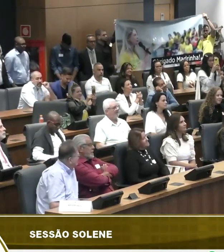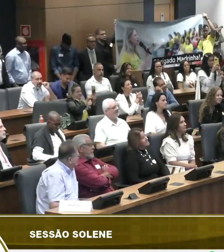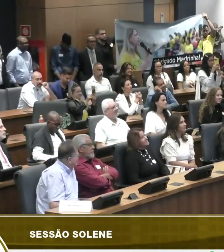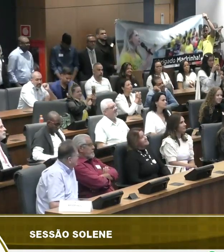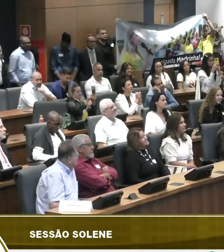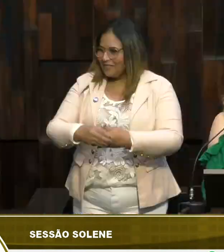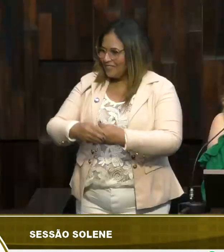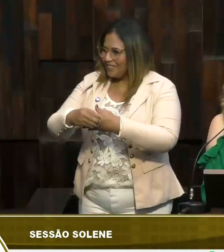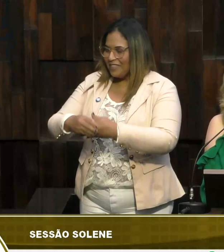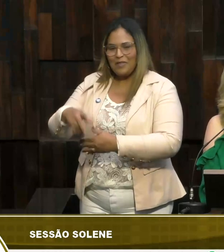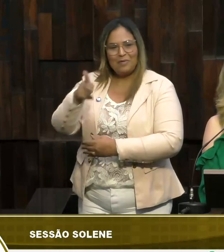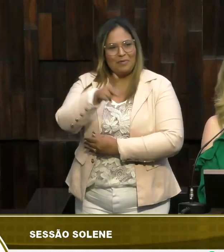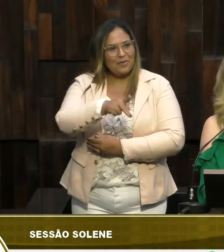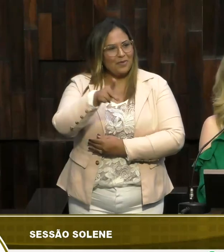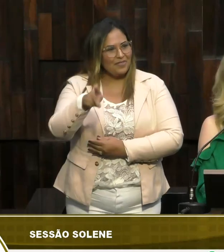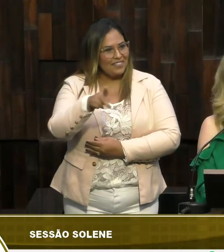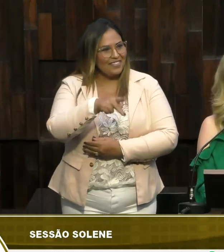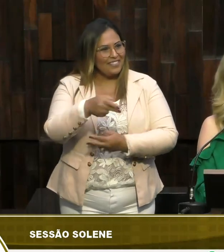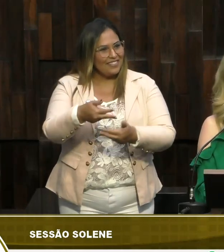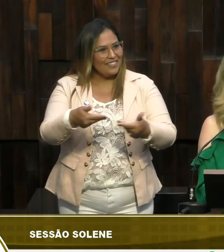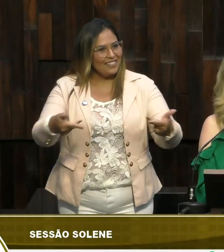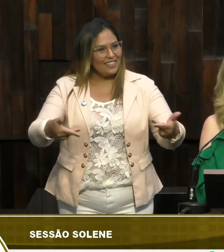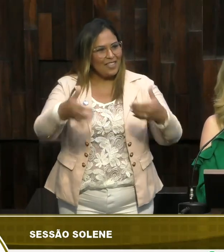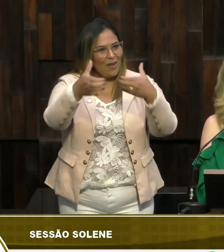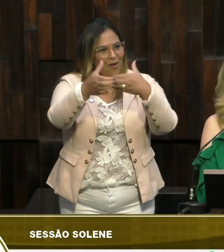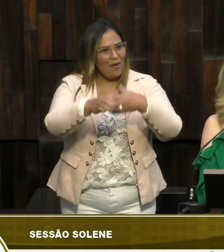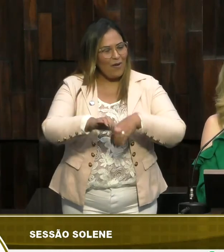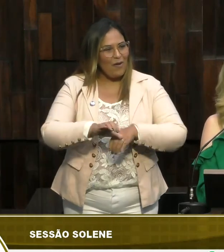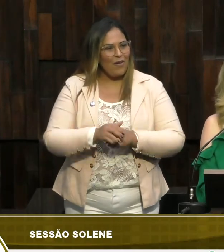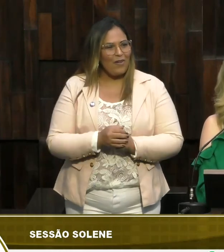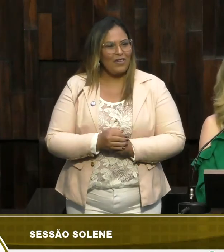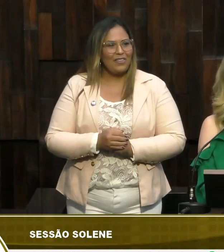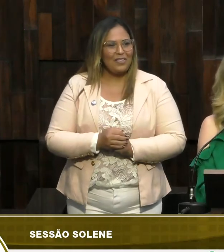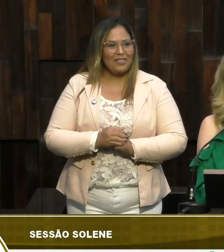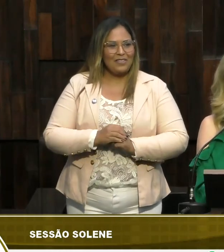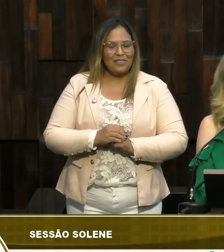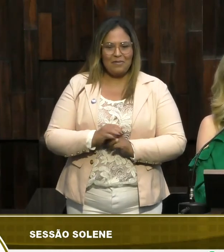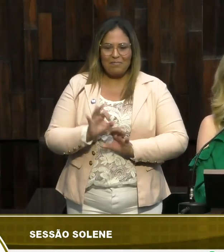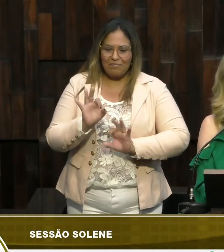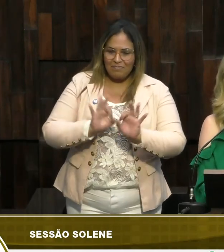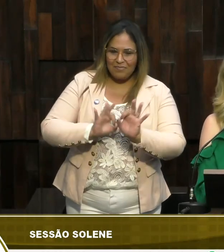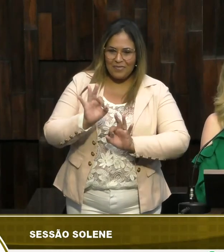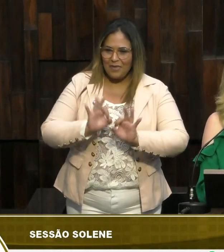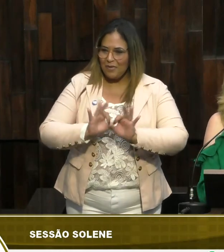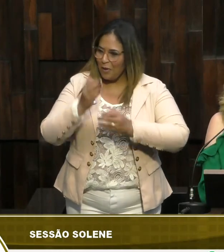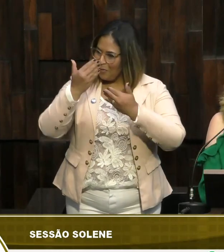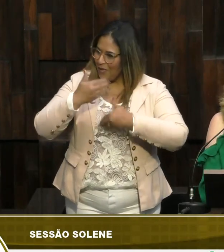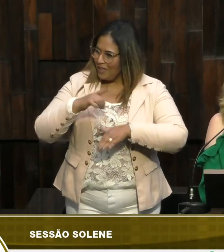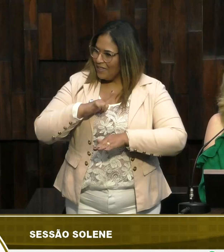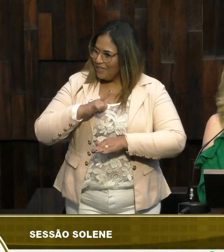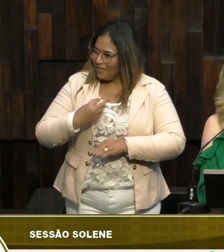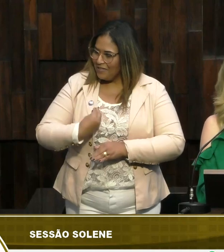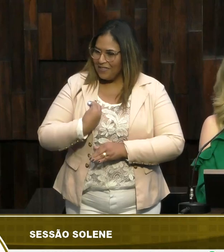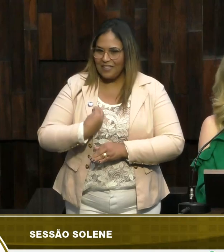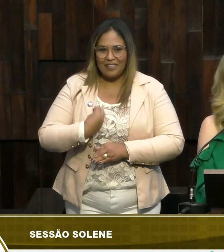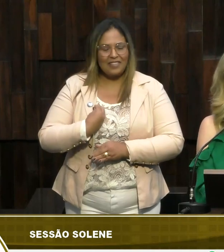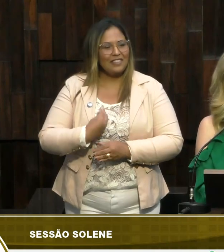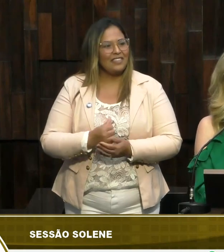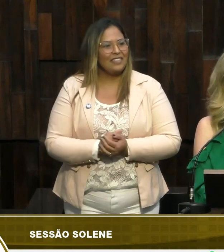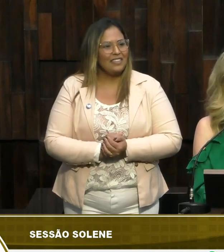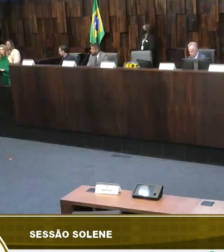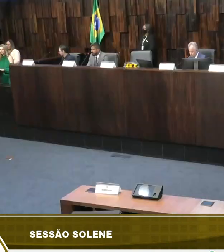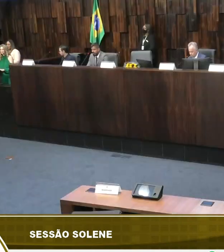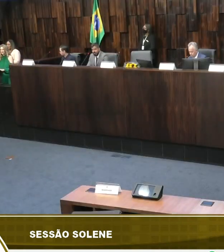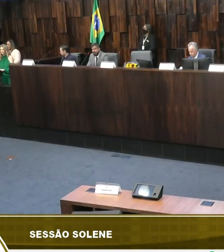Cumprimento os professores de curso preparatório para concurso público que estão presentes, na pessoa do professor